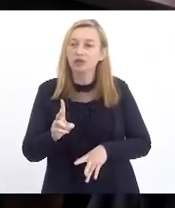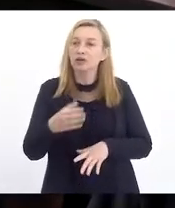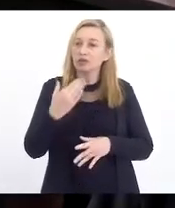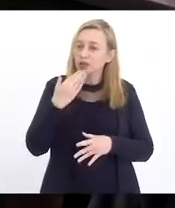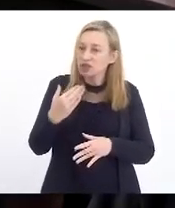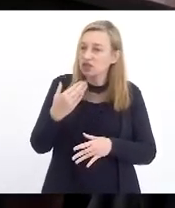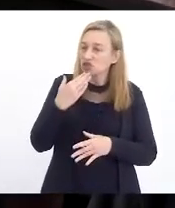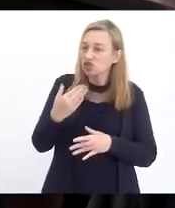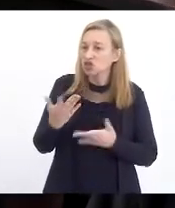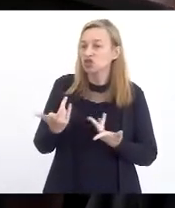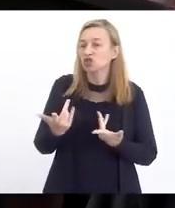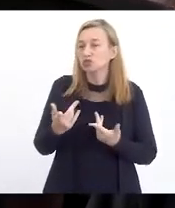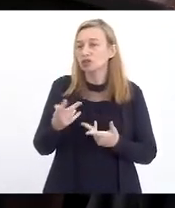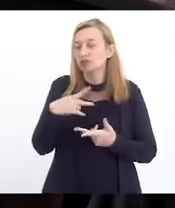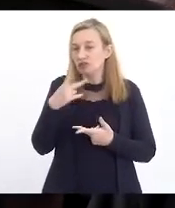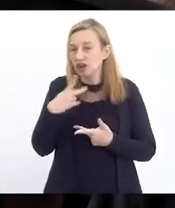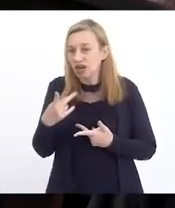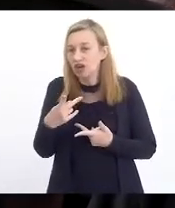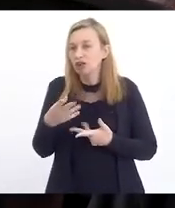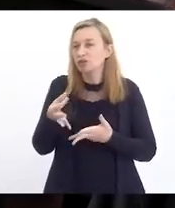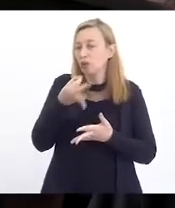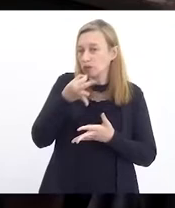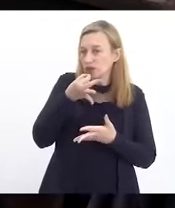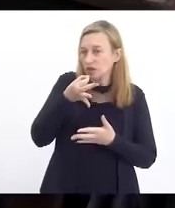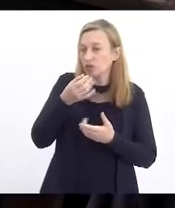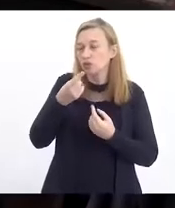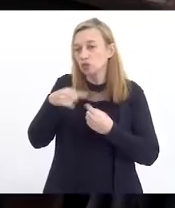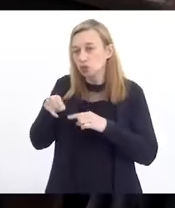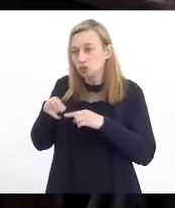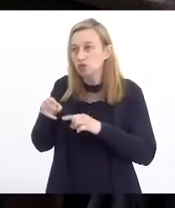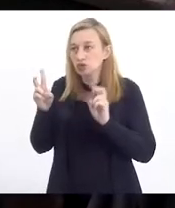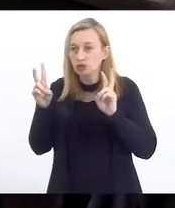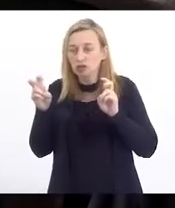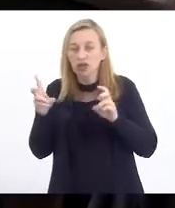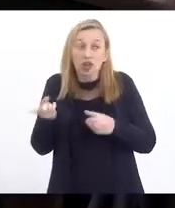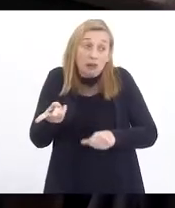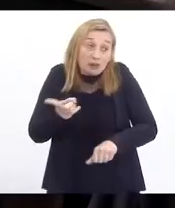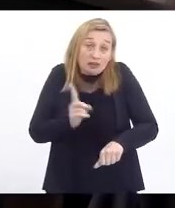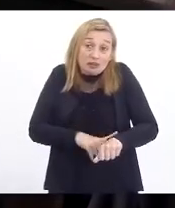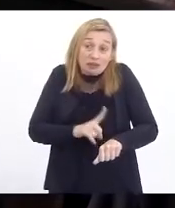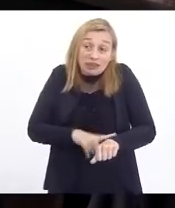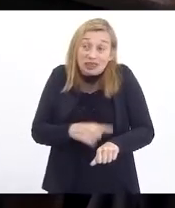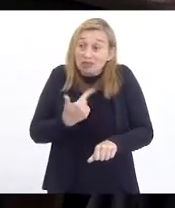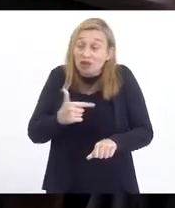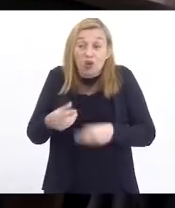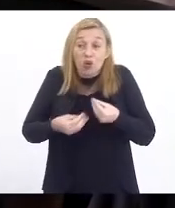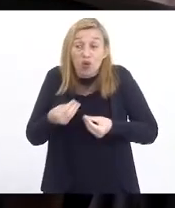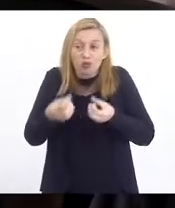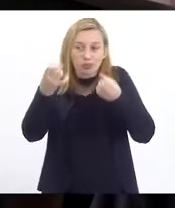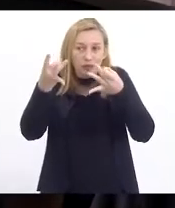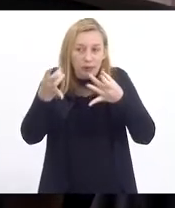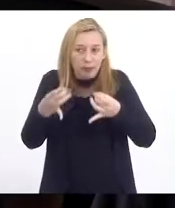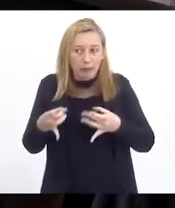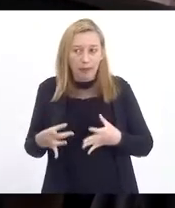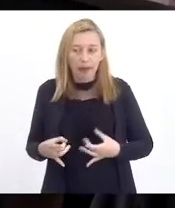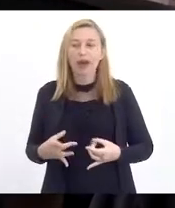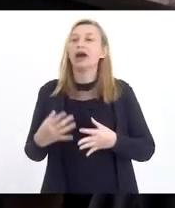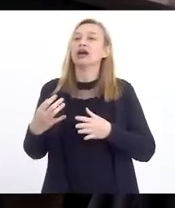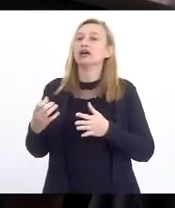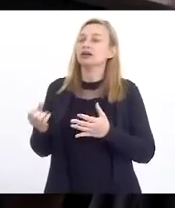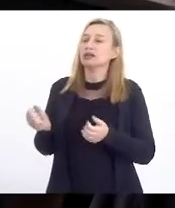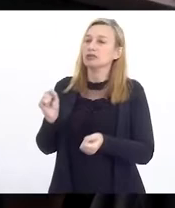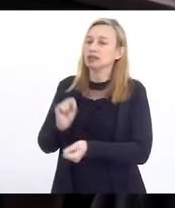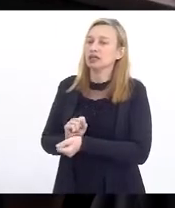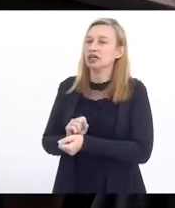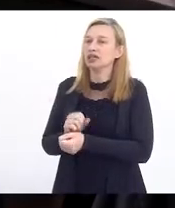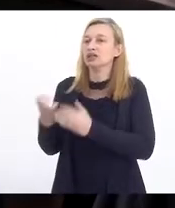nossa contrariedade com uma série de argumentos que acho que não convém, pelo tempo aqui, explicitar, já vista a decisão da SEDAI de suspender o